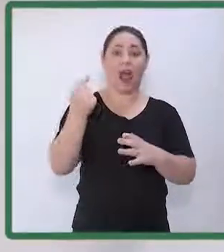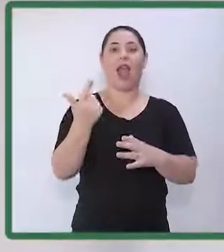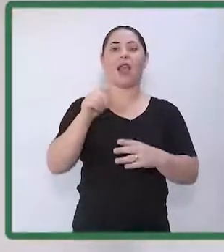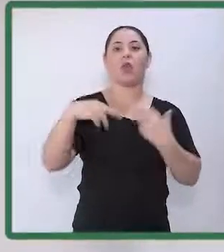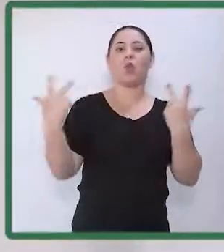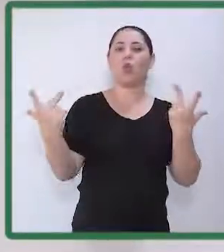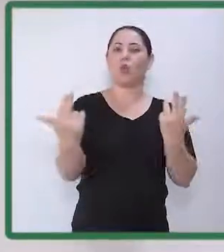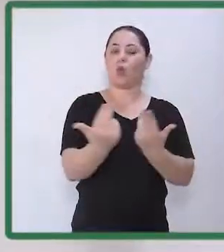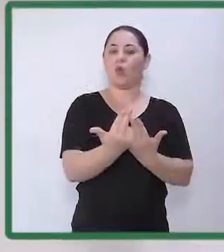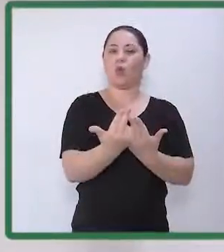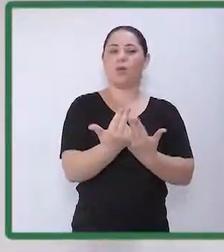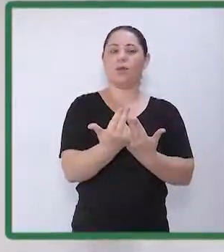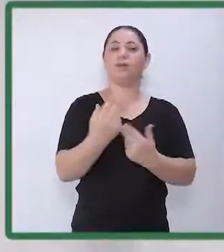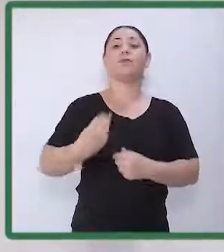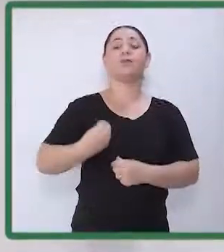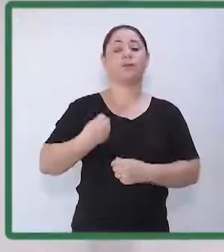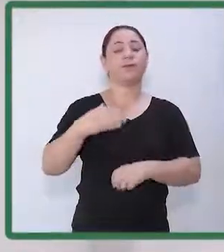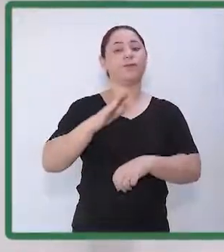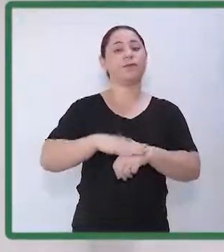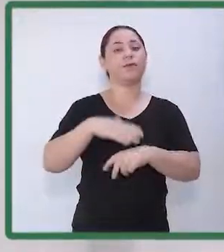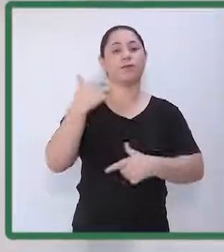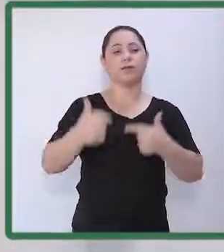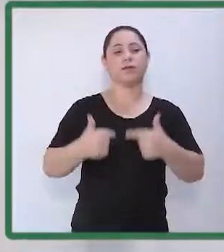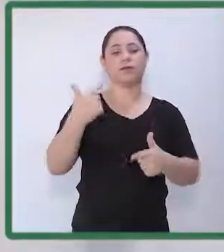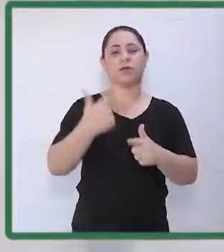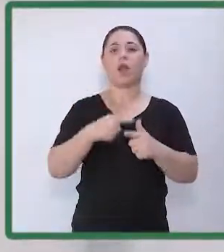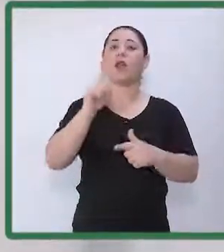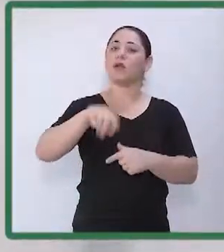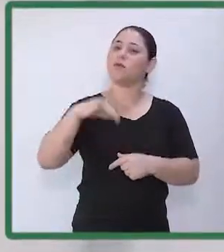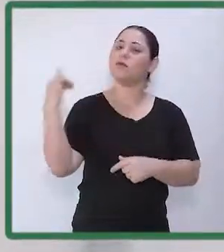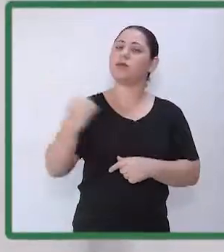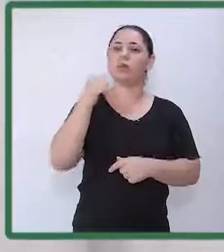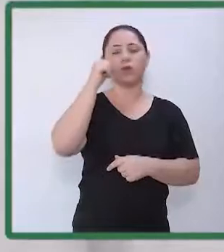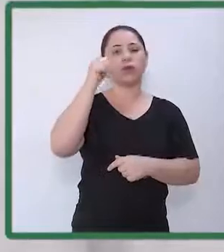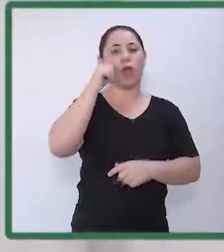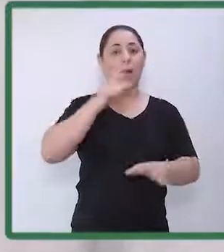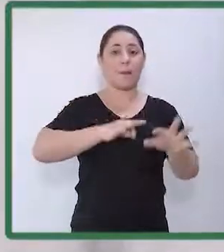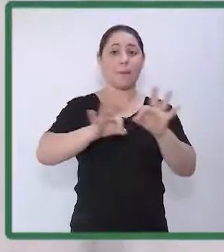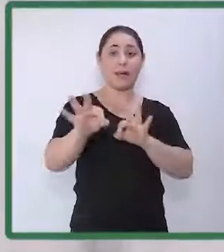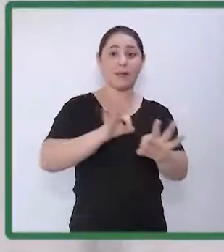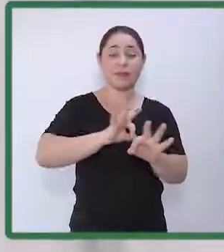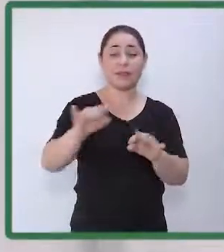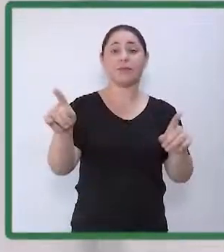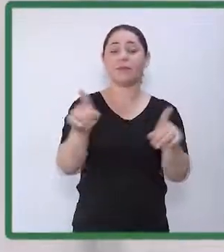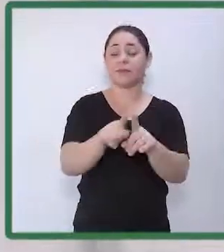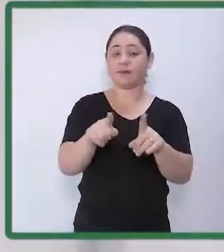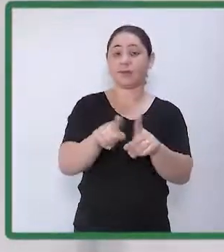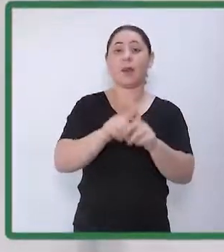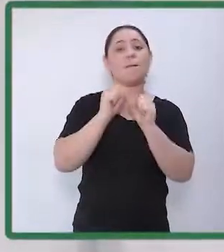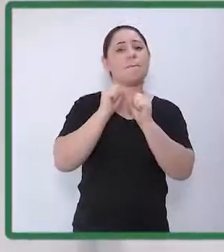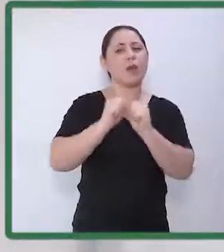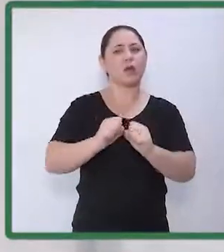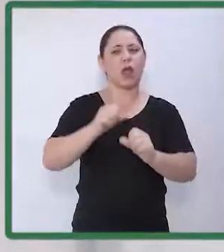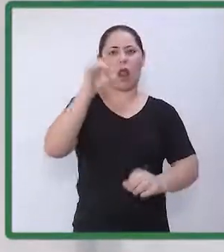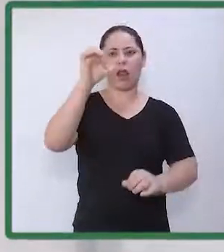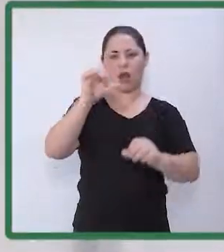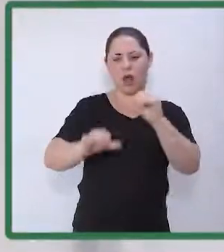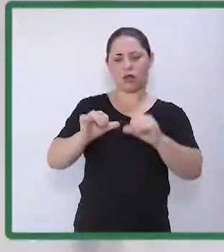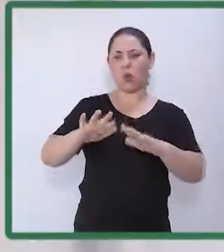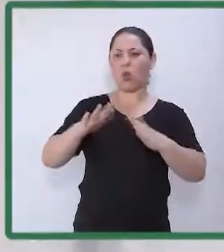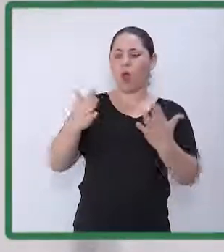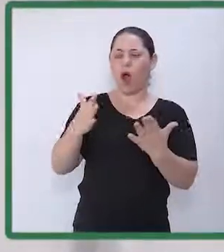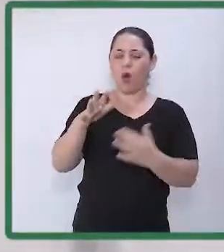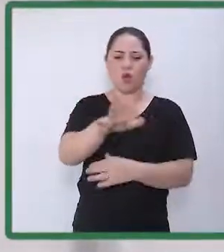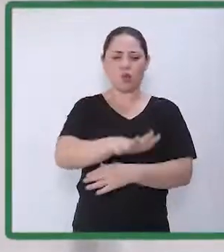vão começar a se motivar, a participar mais da política, porque é importante as mulheres se prepararem, as mulheres poder